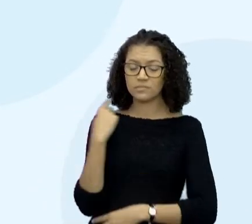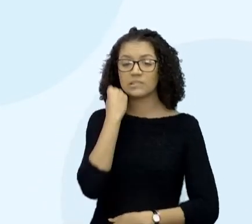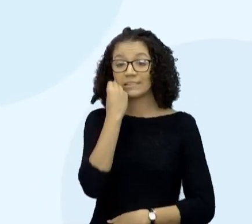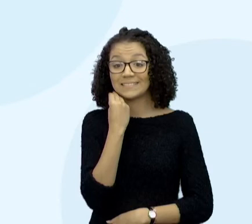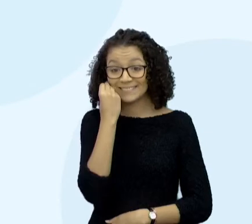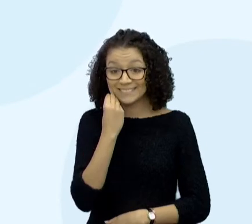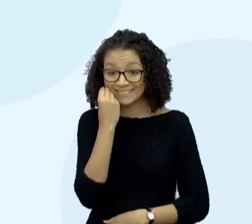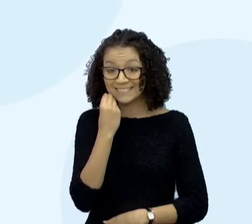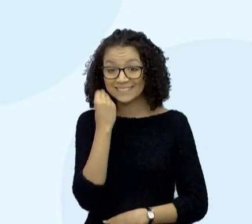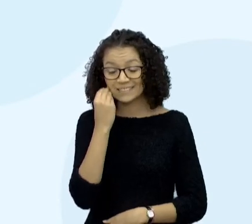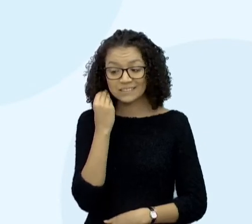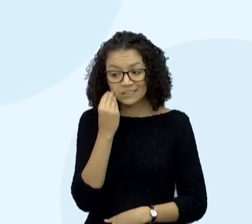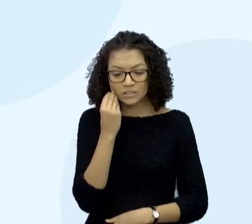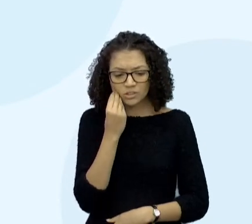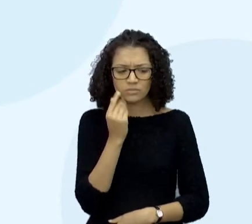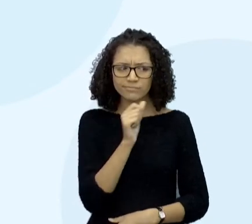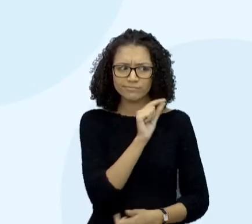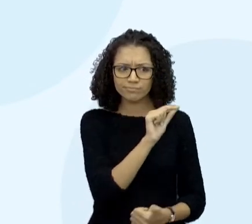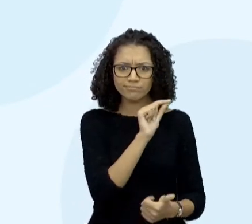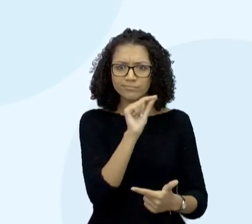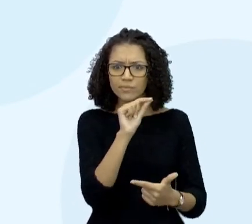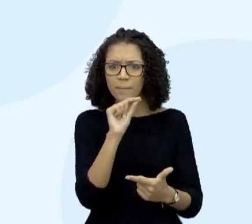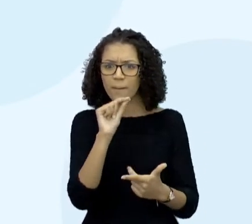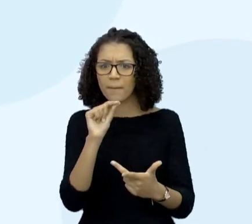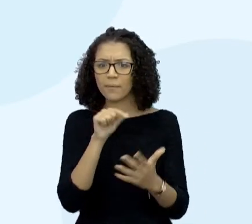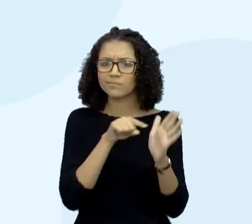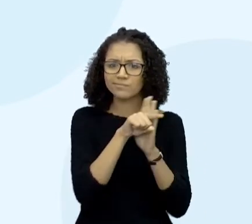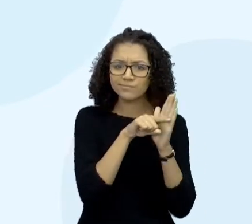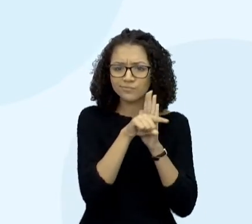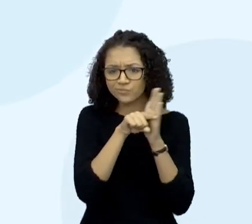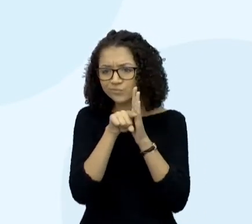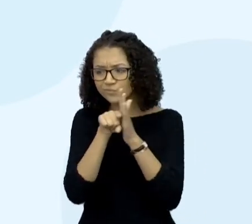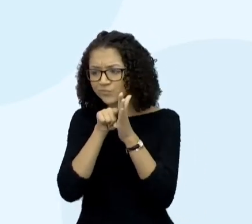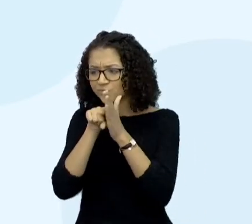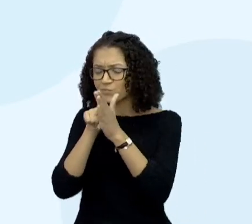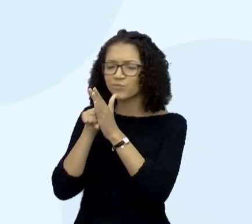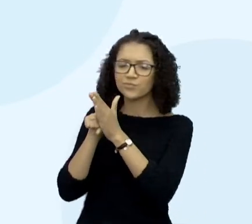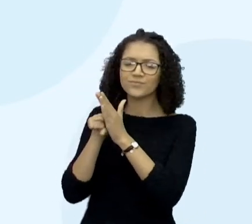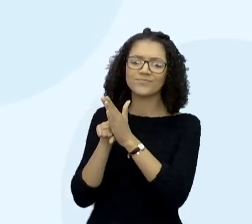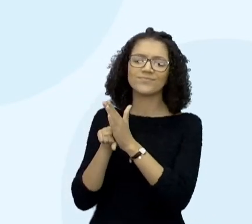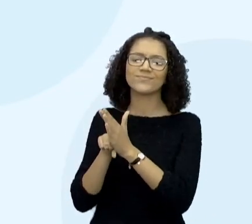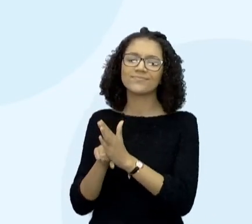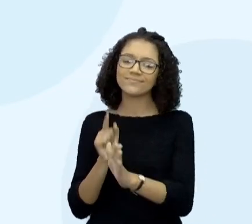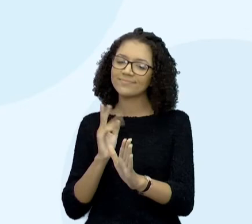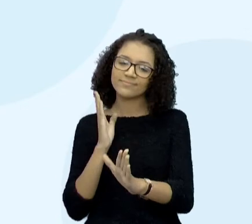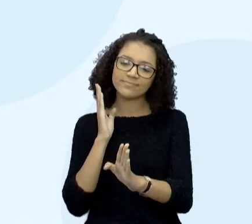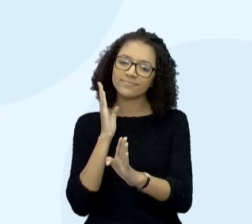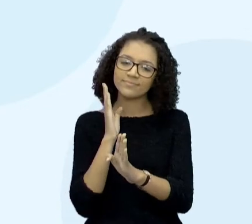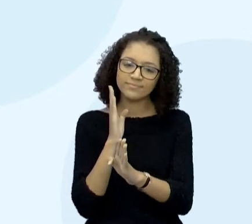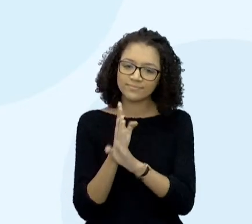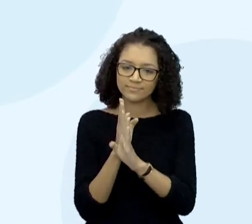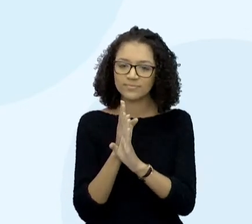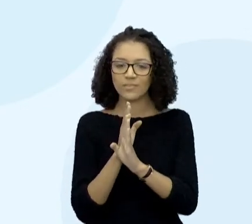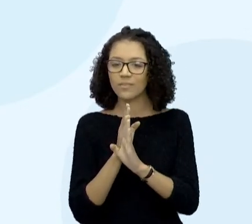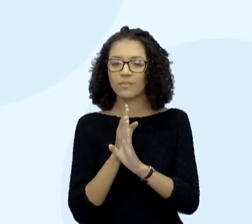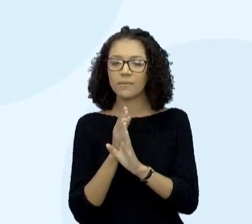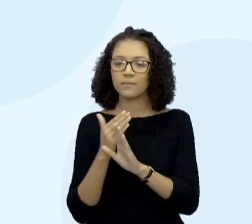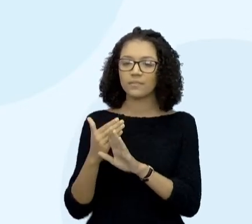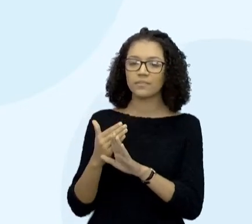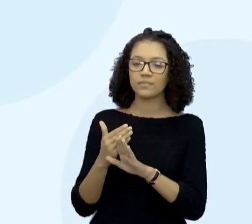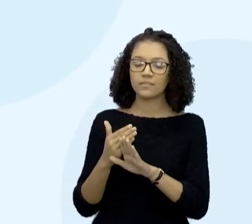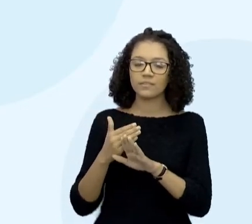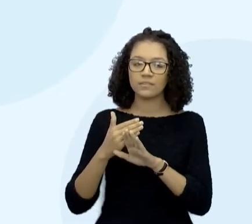e mortalidade evidenciaram que a transição demográfica não ocorre da mesma forma entre